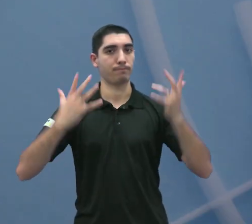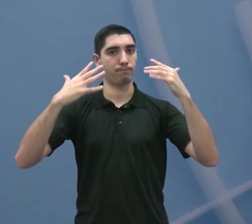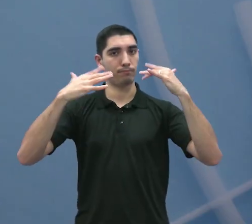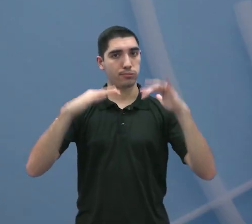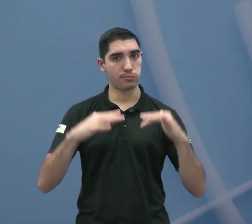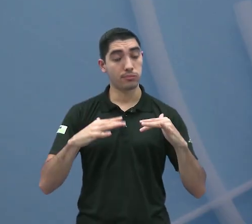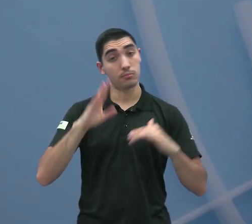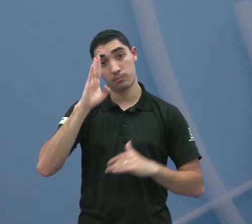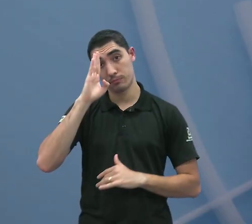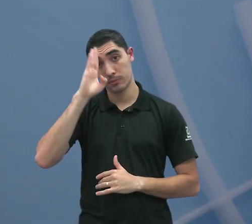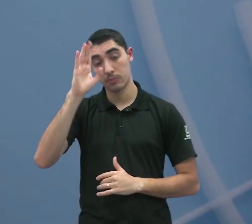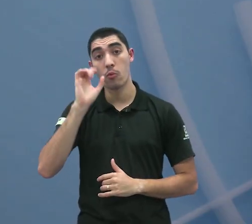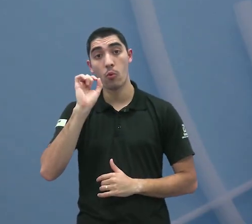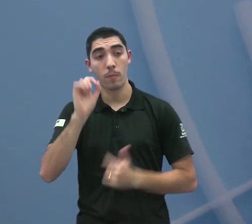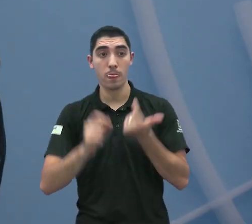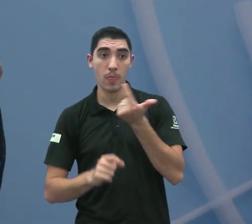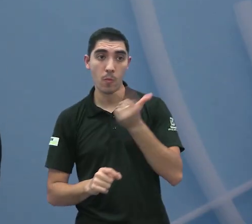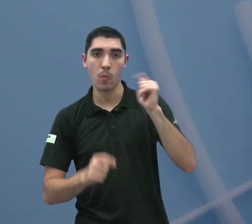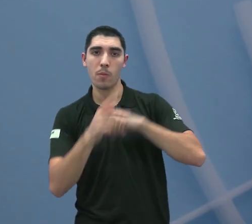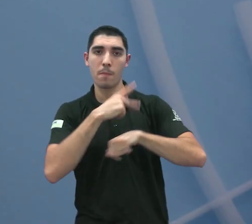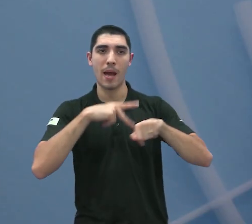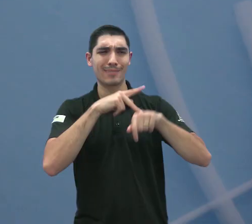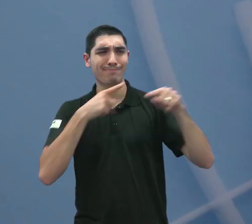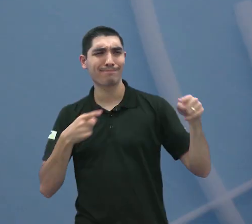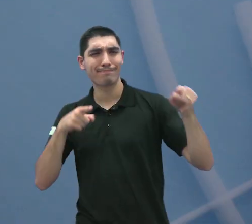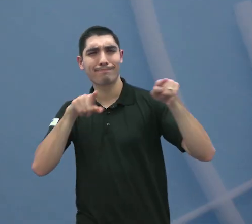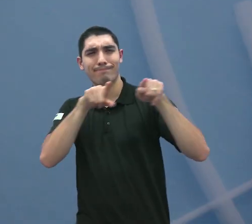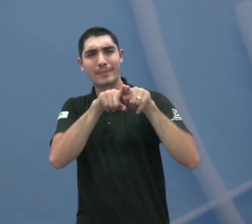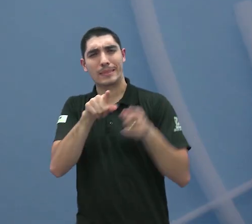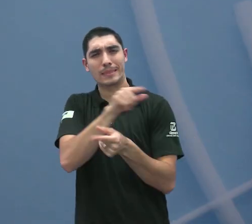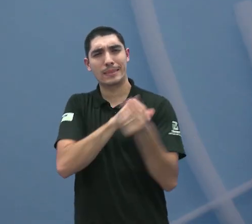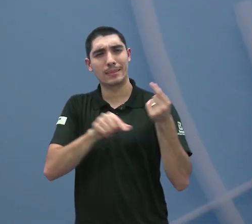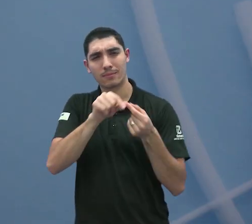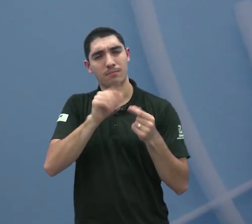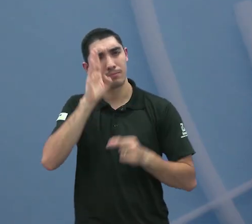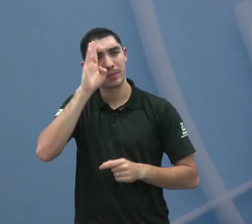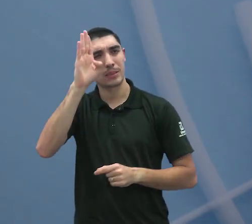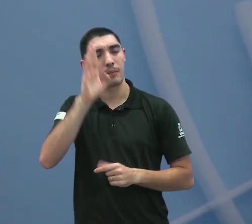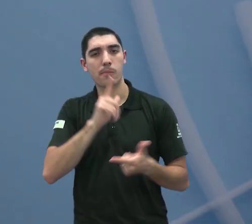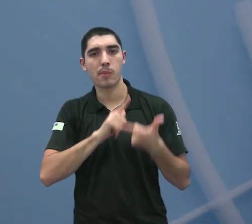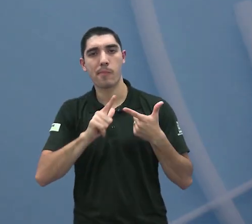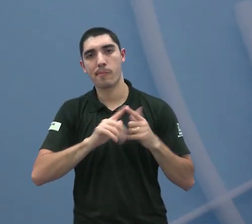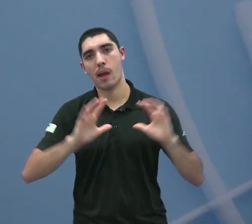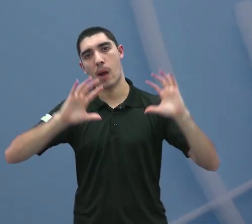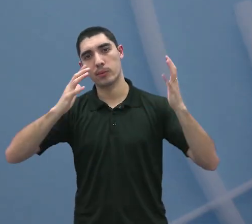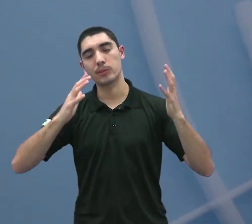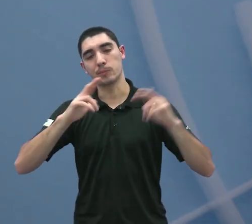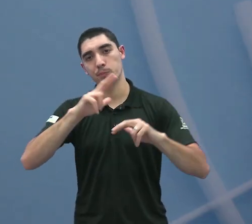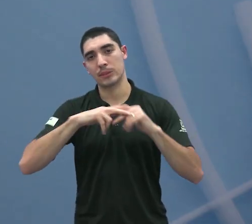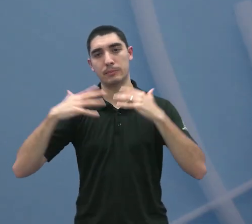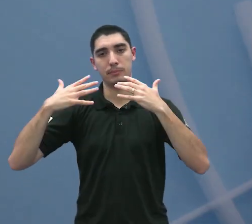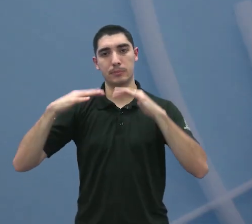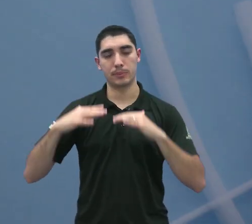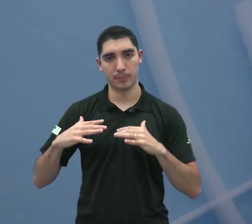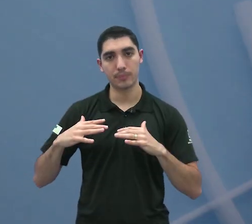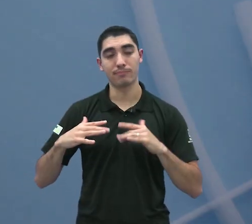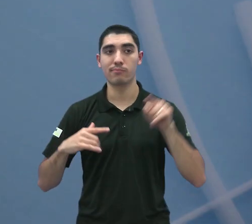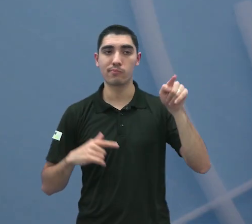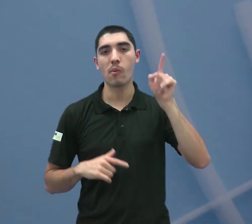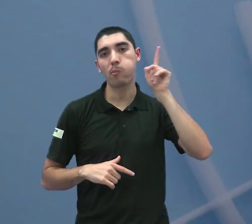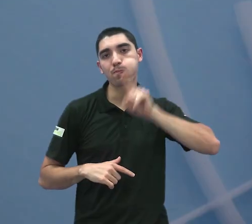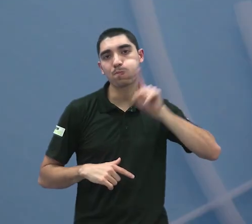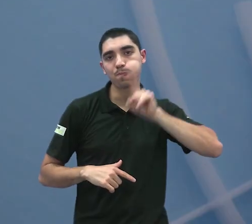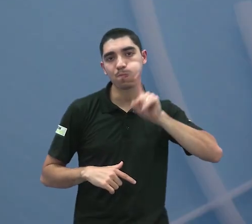seus maiores parceiros comerciais, os Estados Unidos. Mas toda essa divergência, que parece um problema para o governo